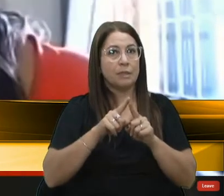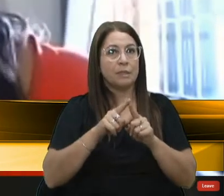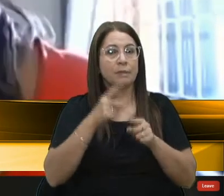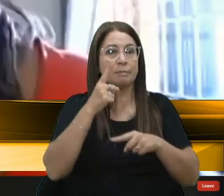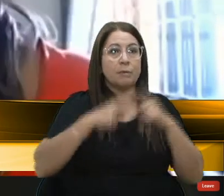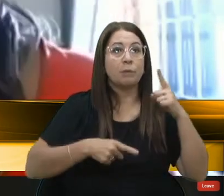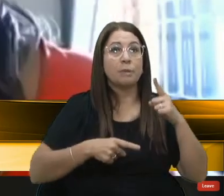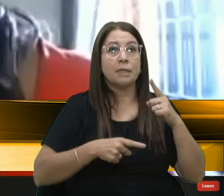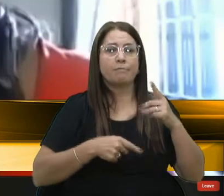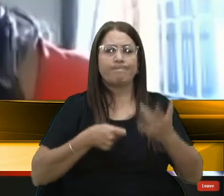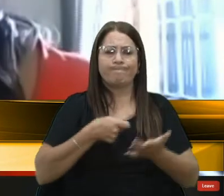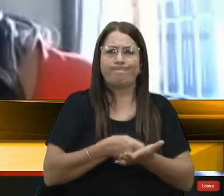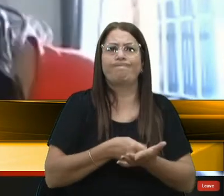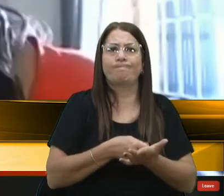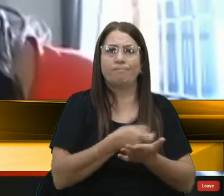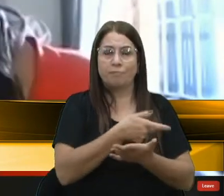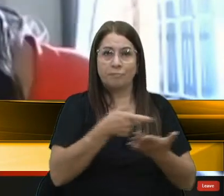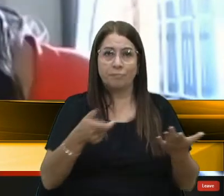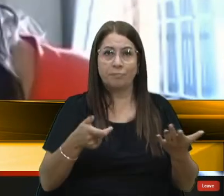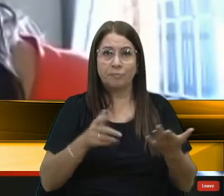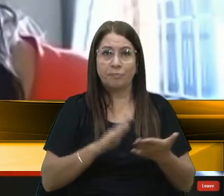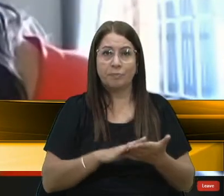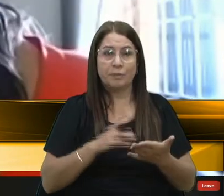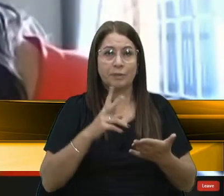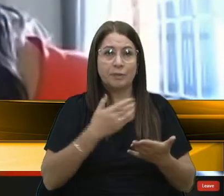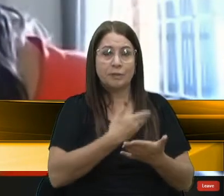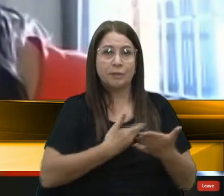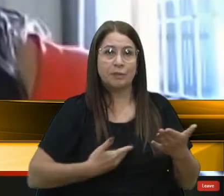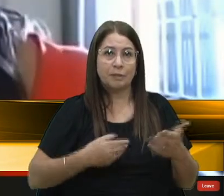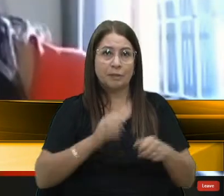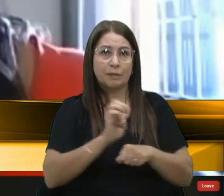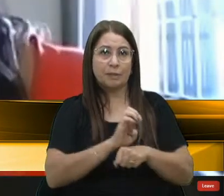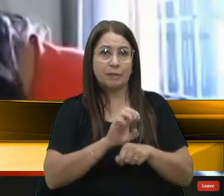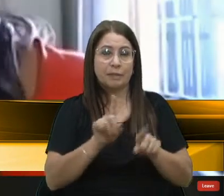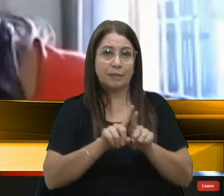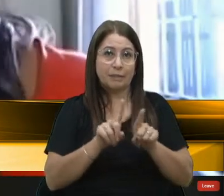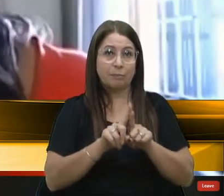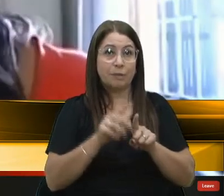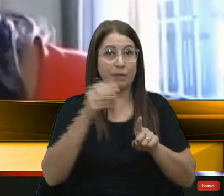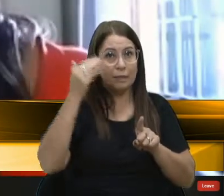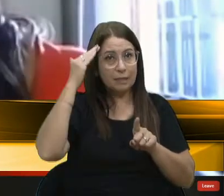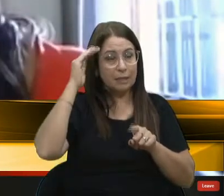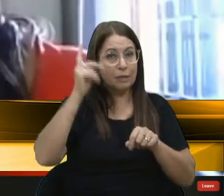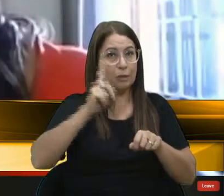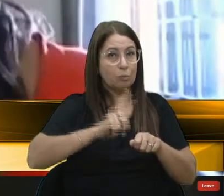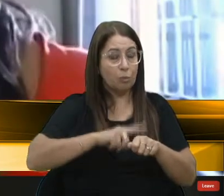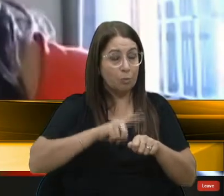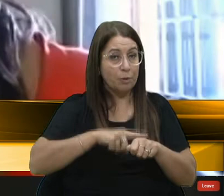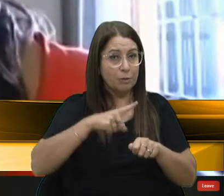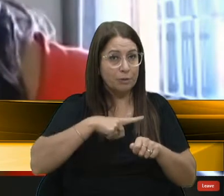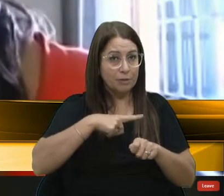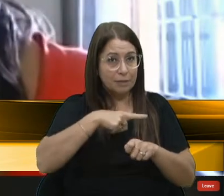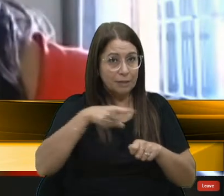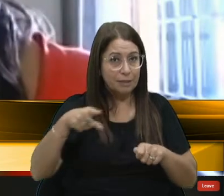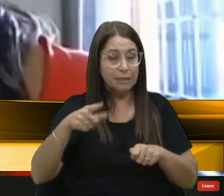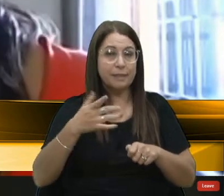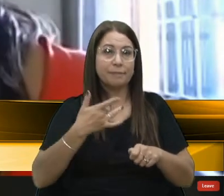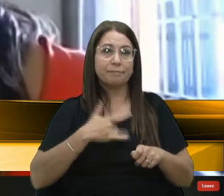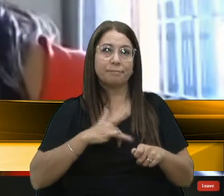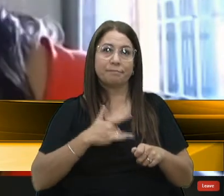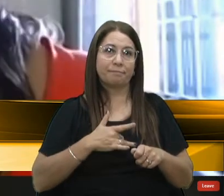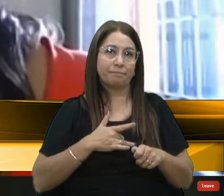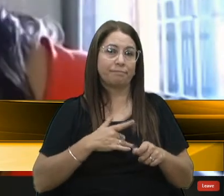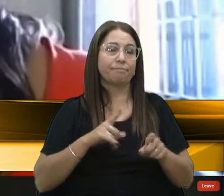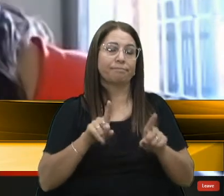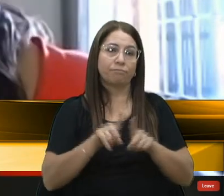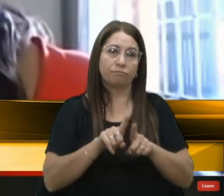são duras, as que foram colocadas, né, pelo governo do Estado, mas entendo que no momento que a gente está, infelizmente